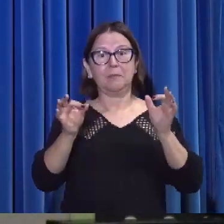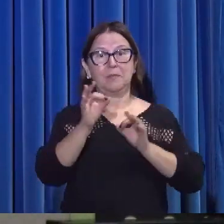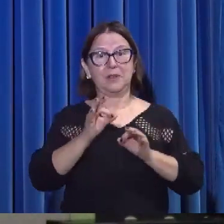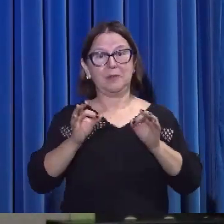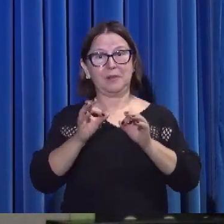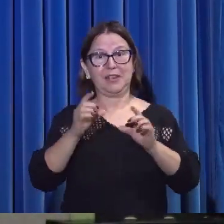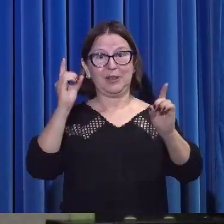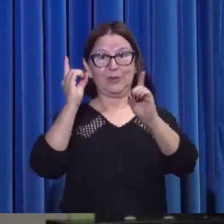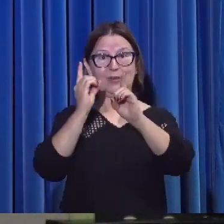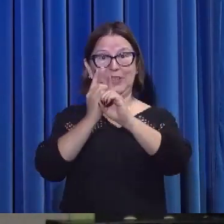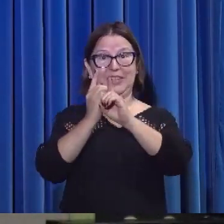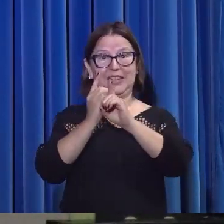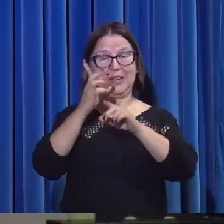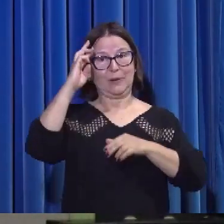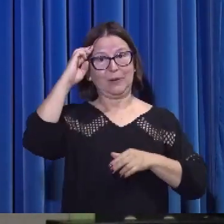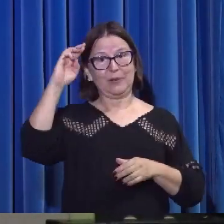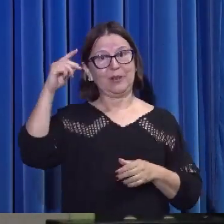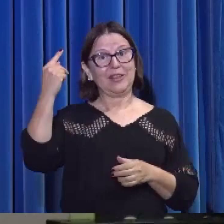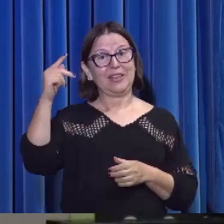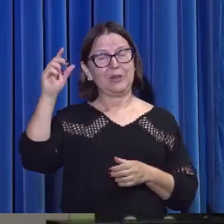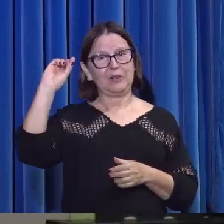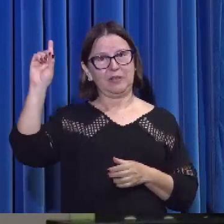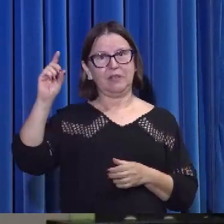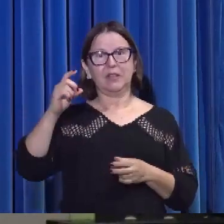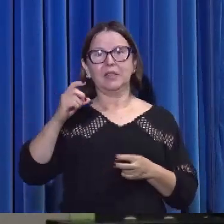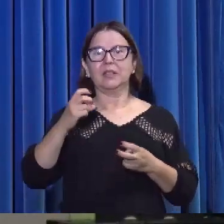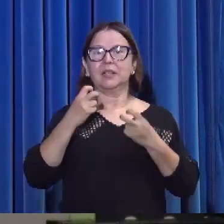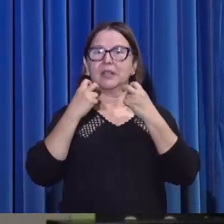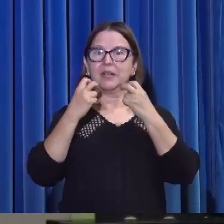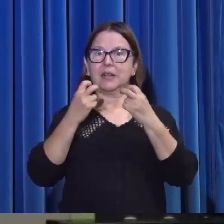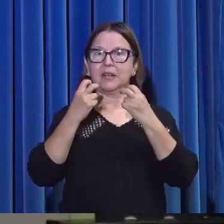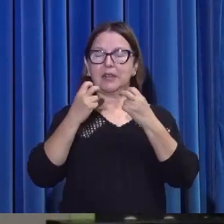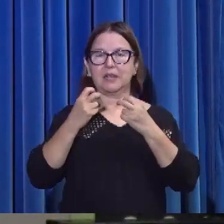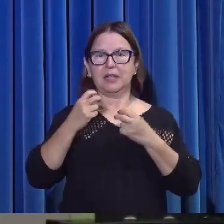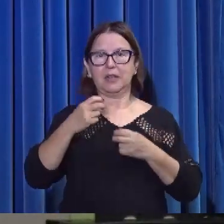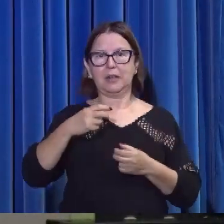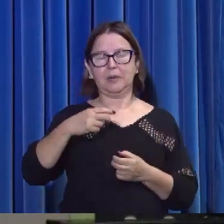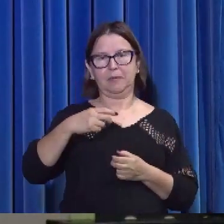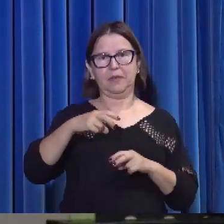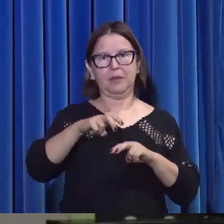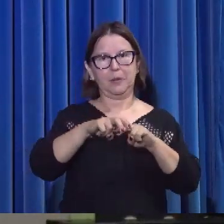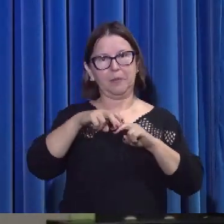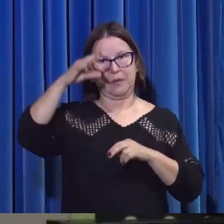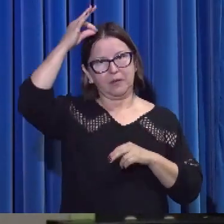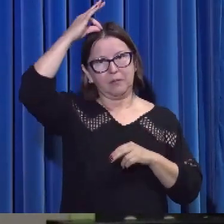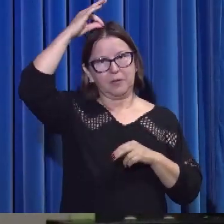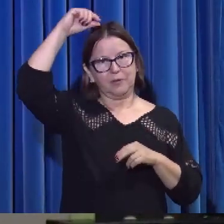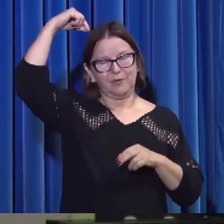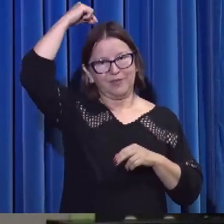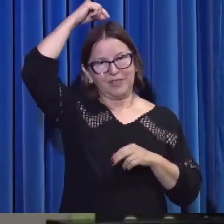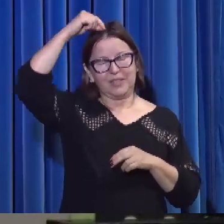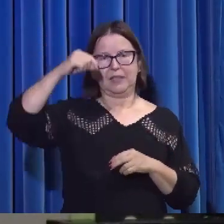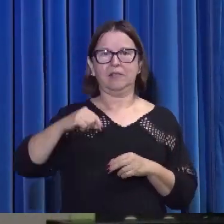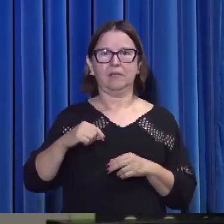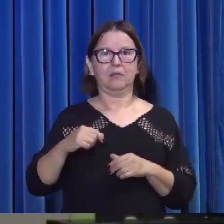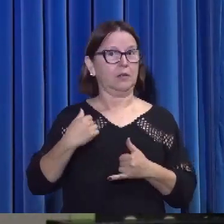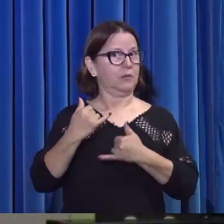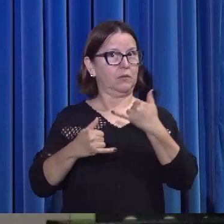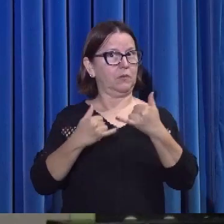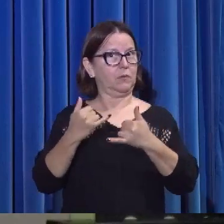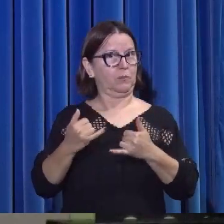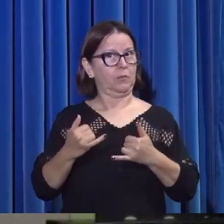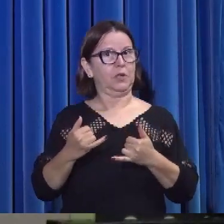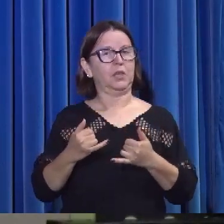Espírito Santo, ainda há tempo. Não brinque com a sua salvação eterna. Charles Spurgeon